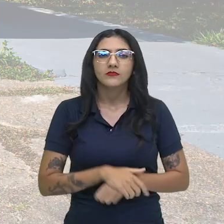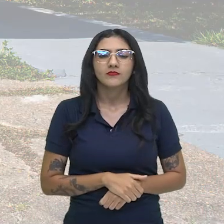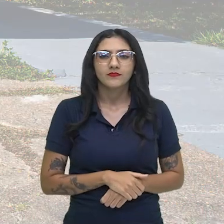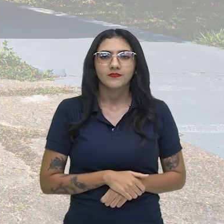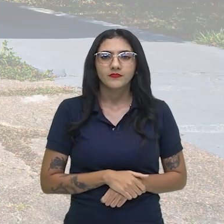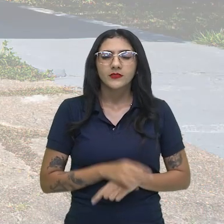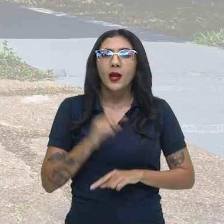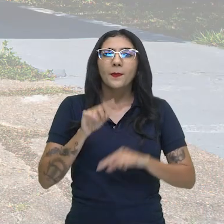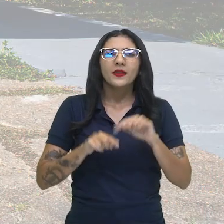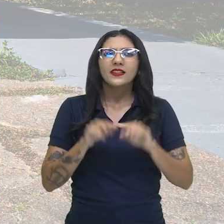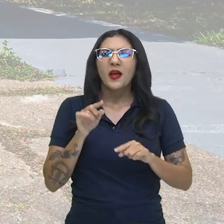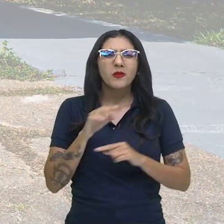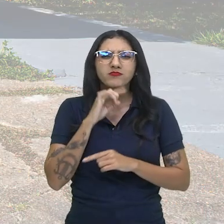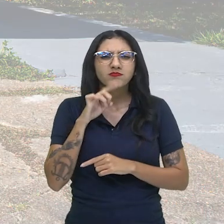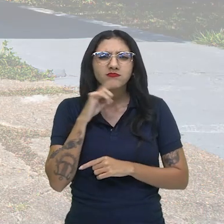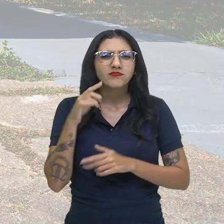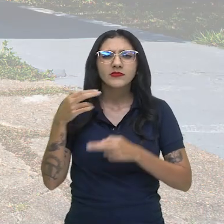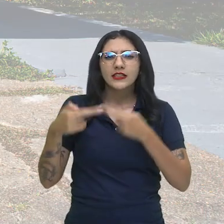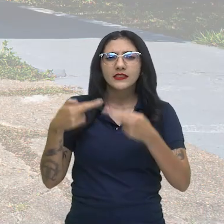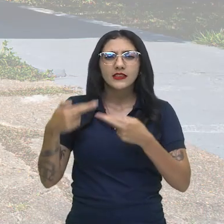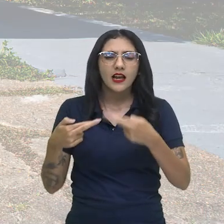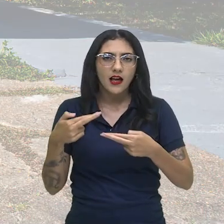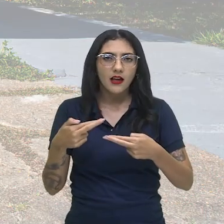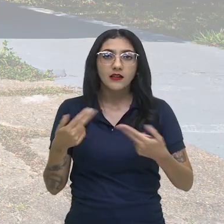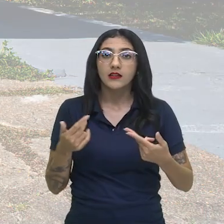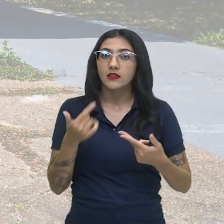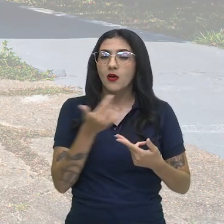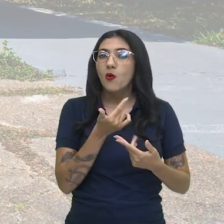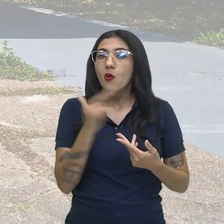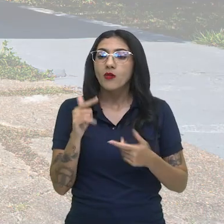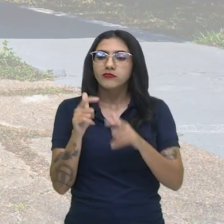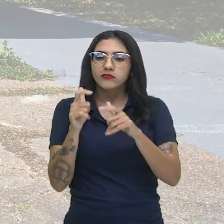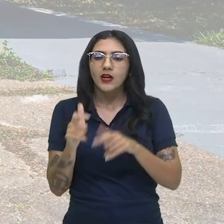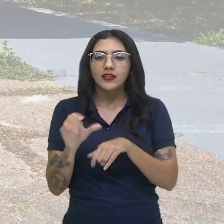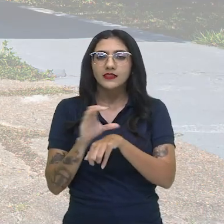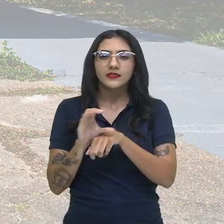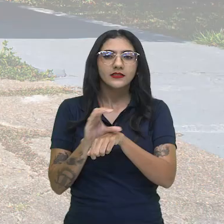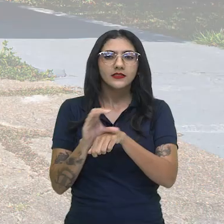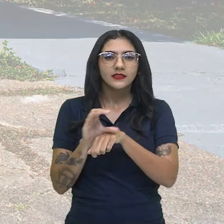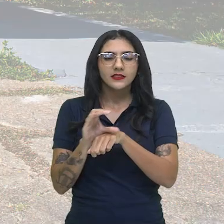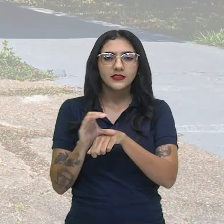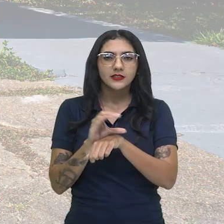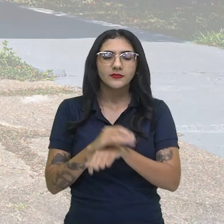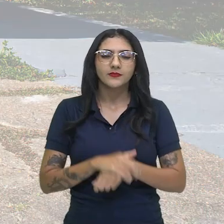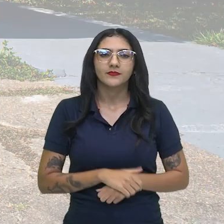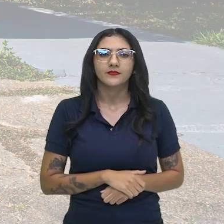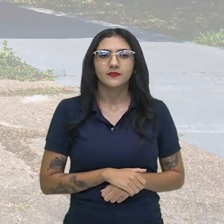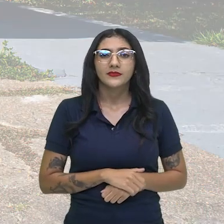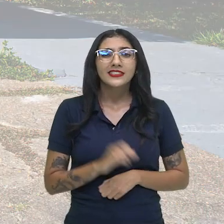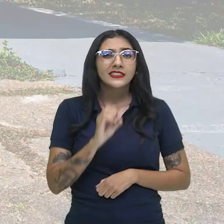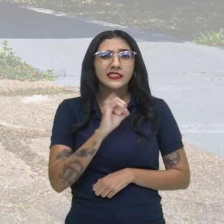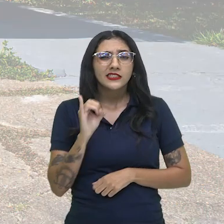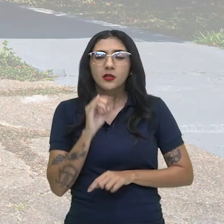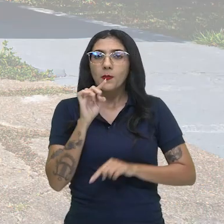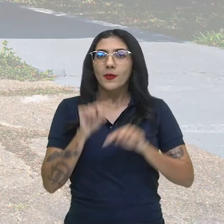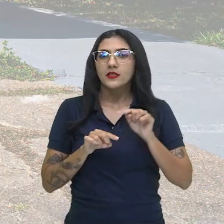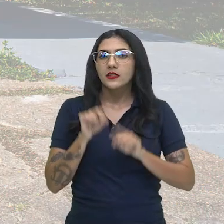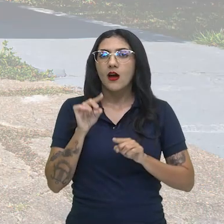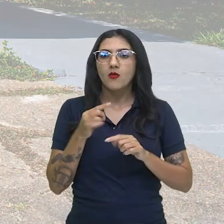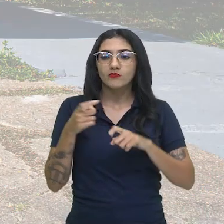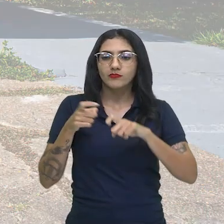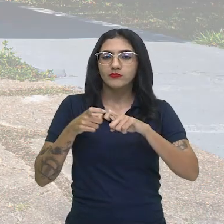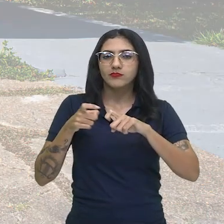materiais não reciclados, aí já vem para um outro coletor, um coletor cinza. E se for lixo hospitalar,